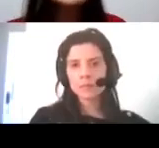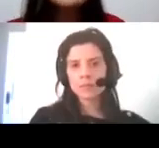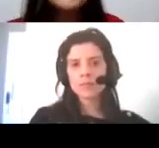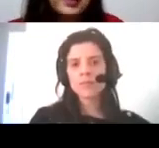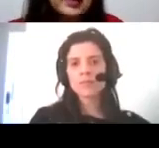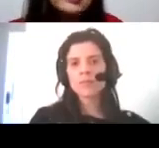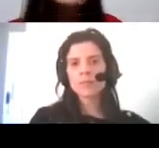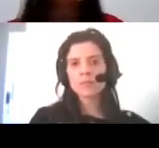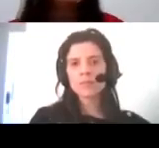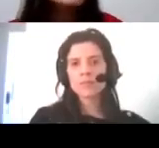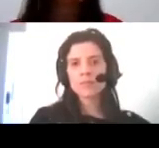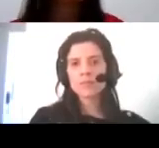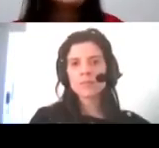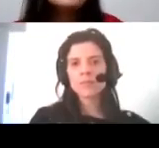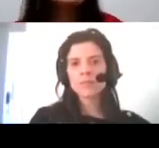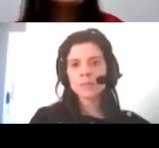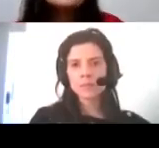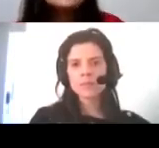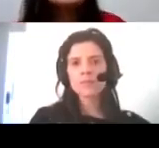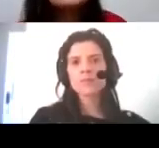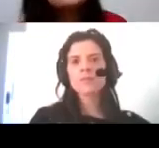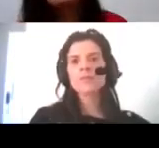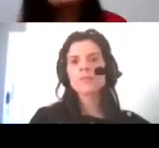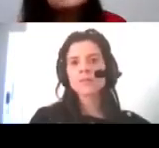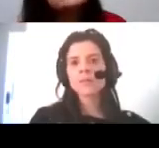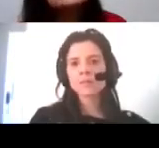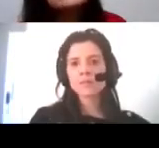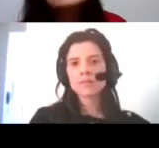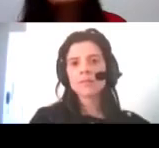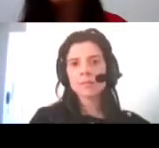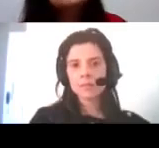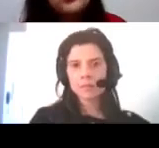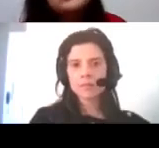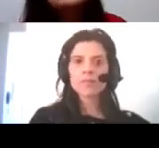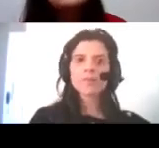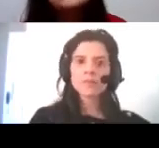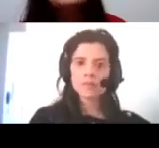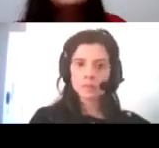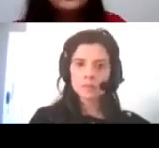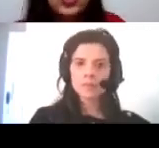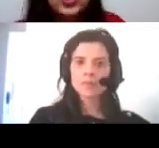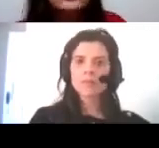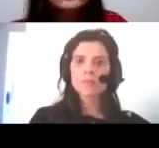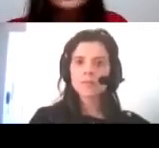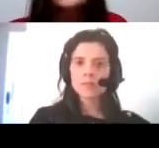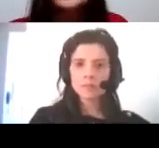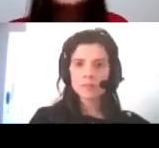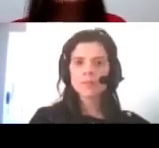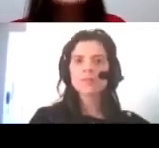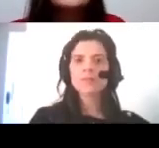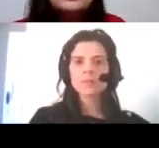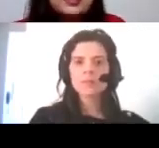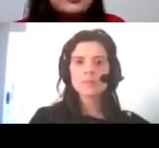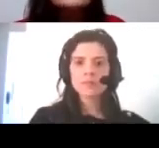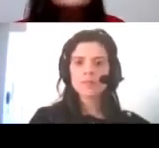liderança exemplar, você vai deixar marcas também, muitas vezes marcas não tão boas como um bom gestor, né?